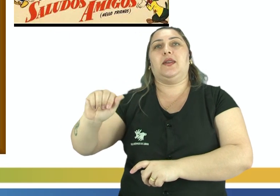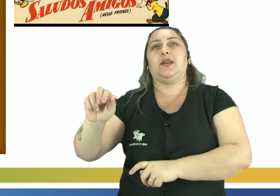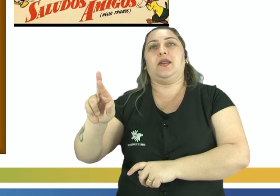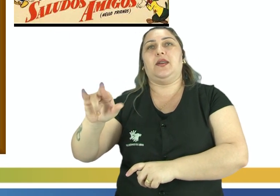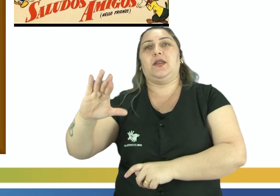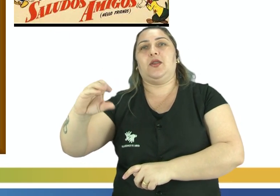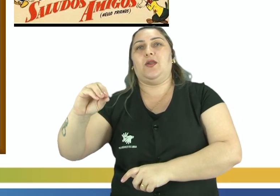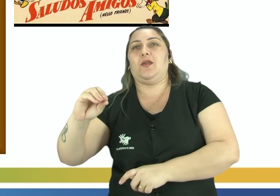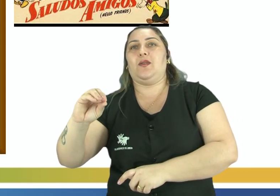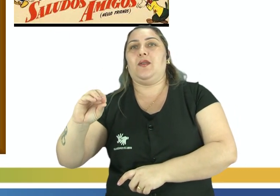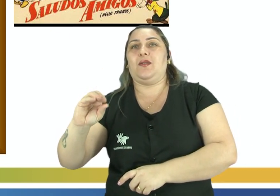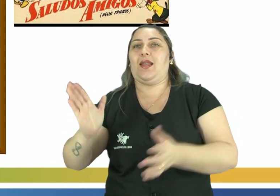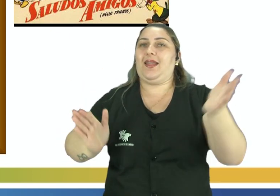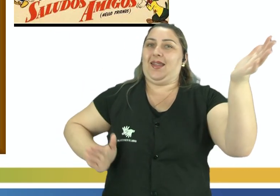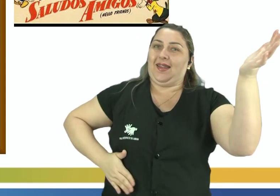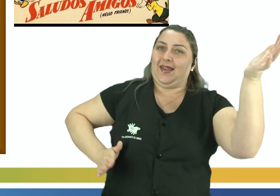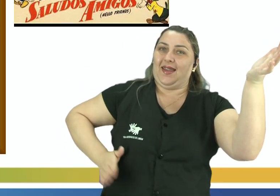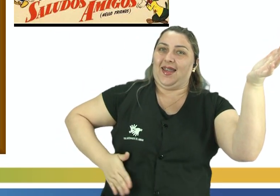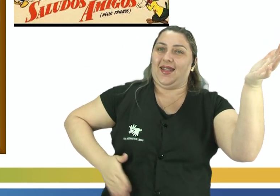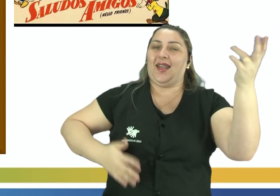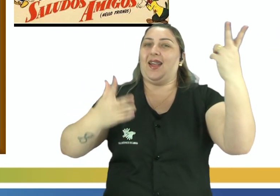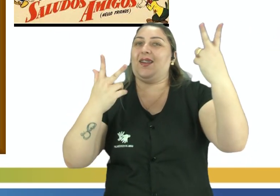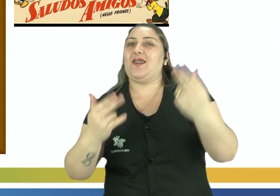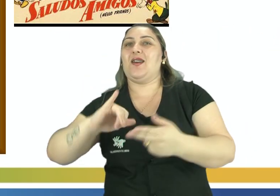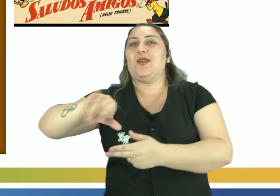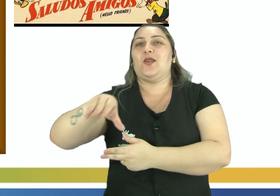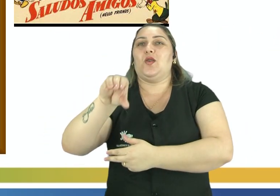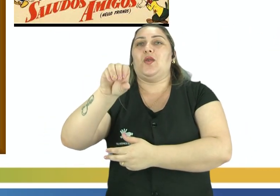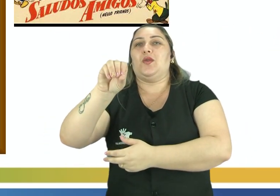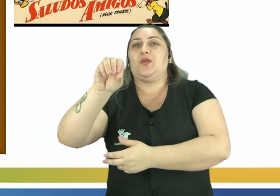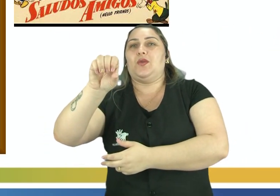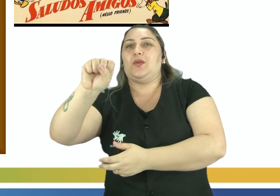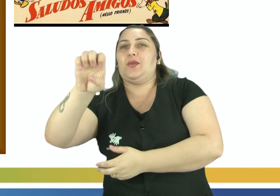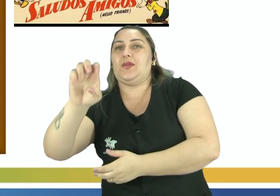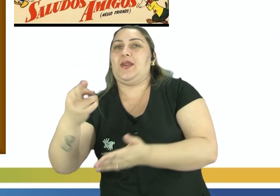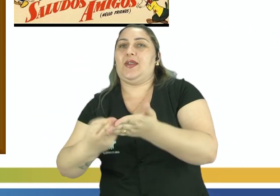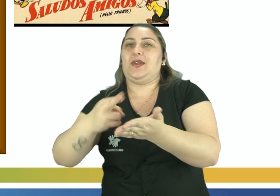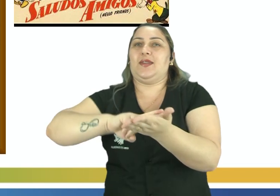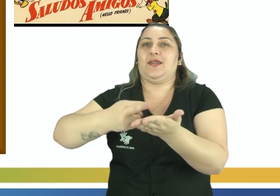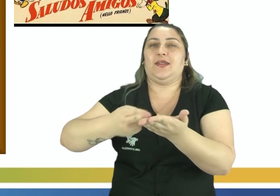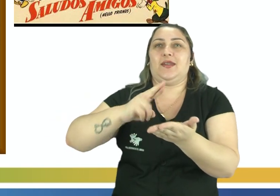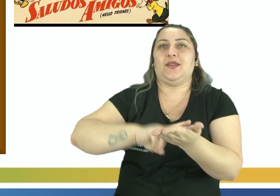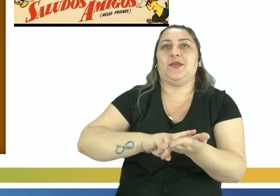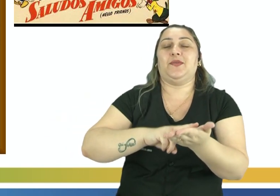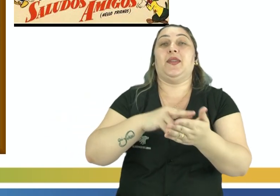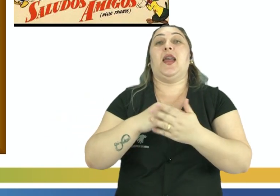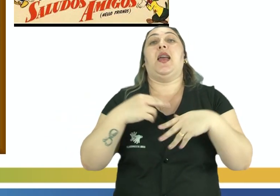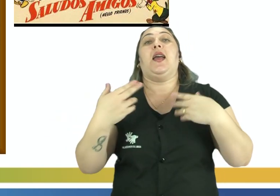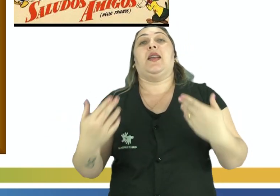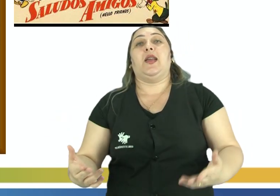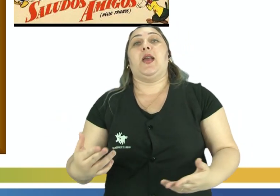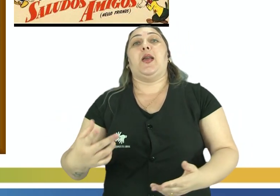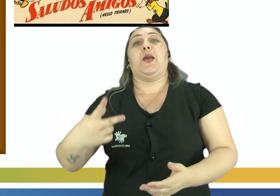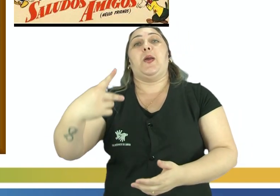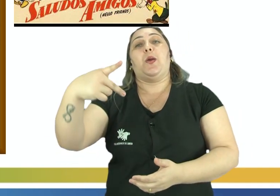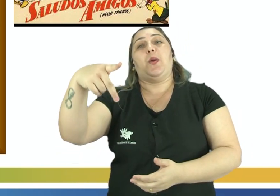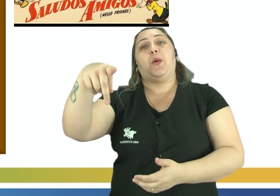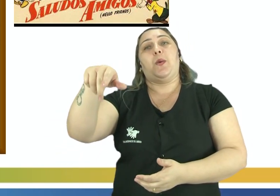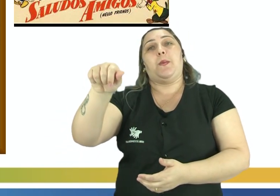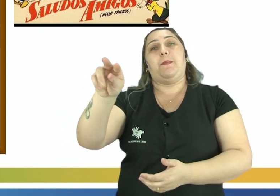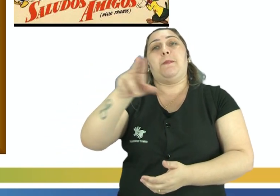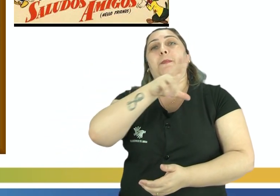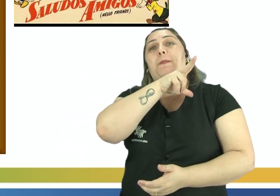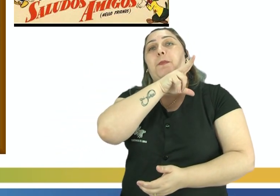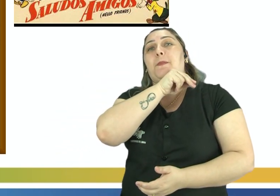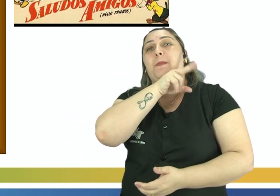jeito malandro do Carioca, José Carioca, na revista o nome Zé Carioca. E o Pato Donald nada